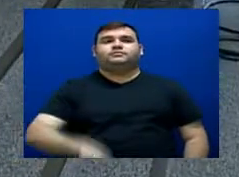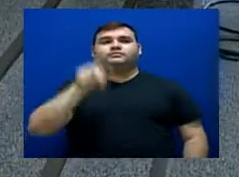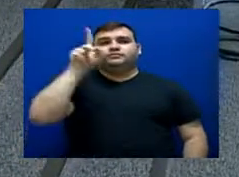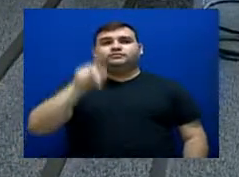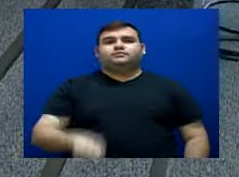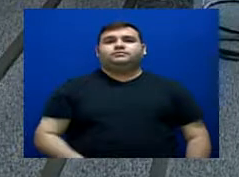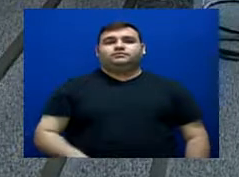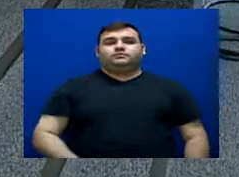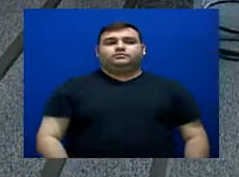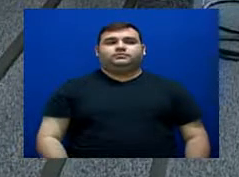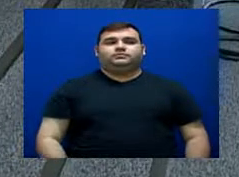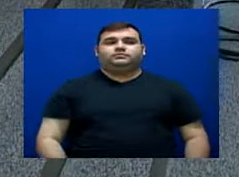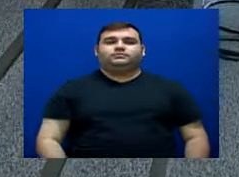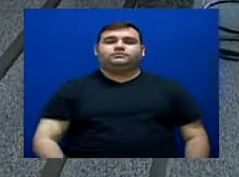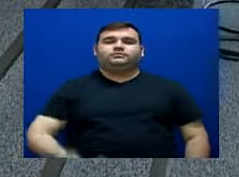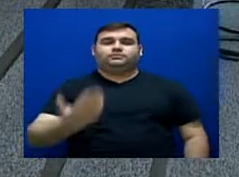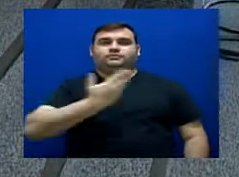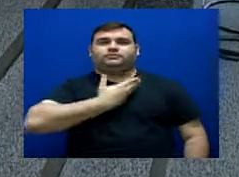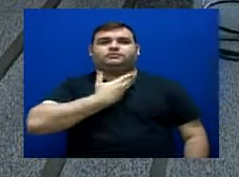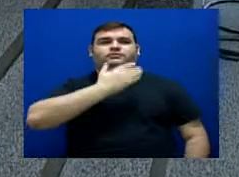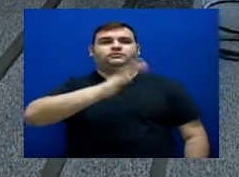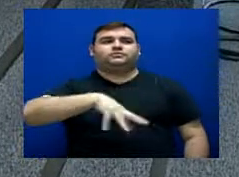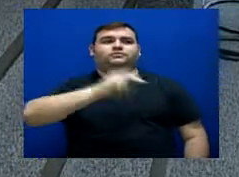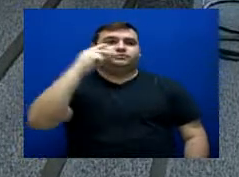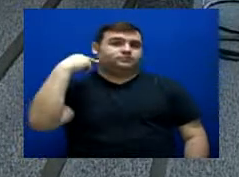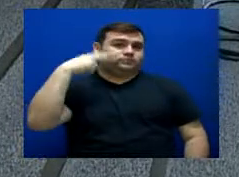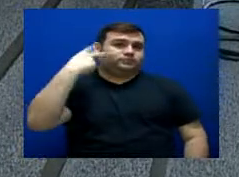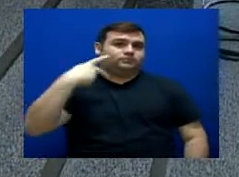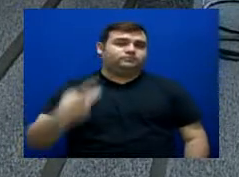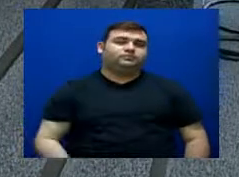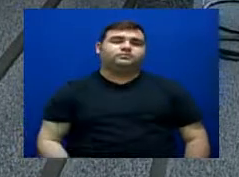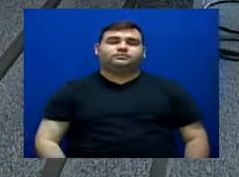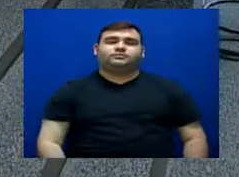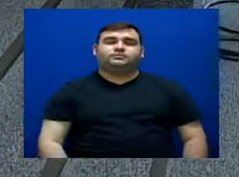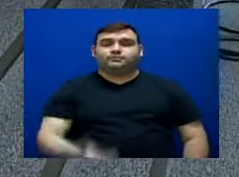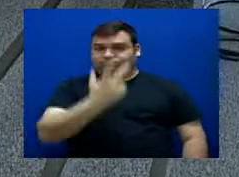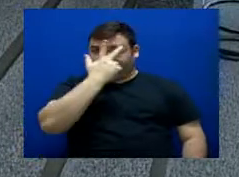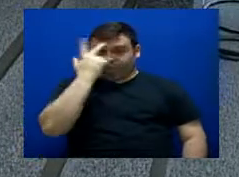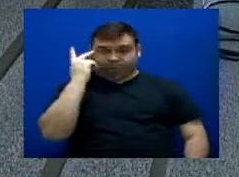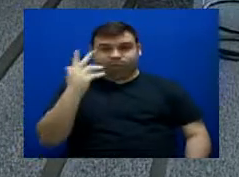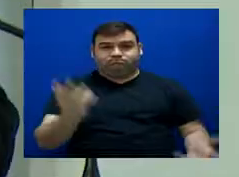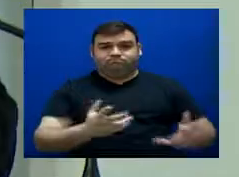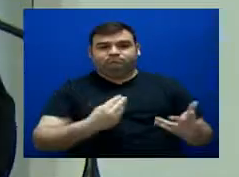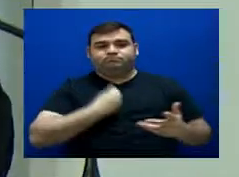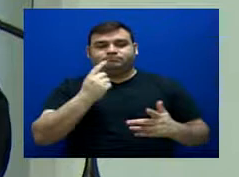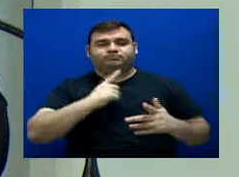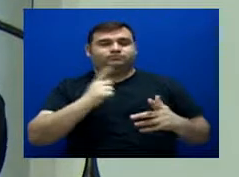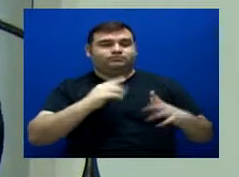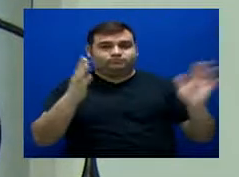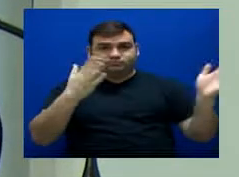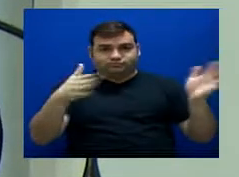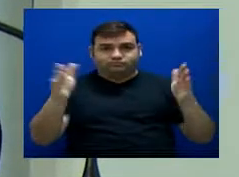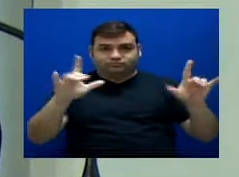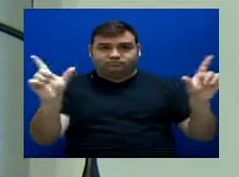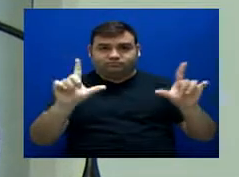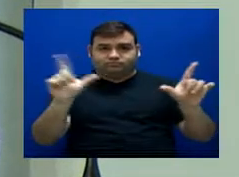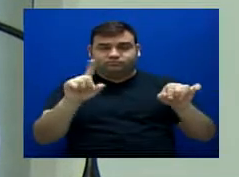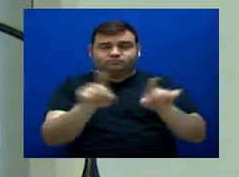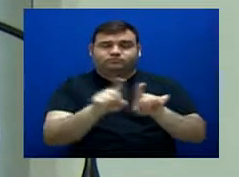Presidente, colegas vereadores, populares aqui presentes, população nos acompanha pela TV e